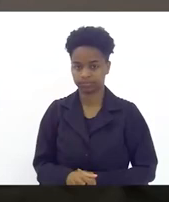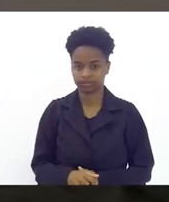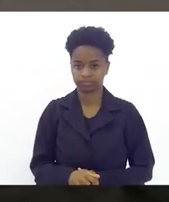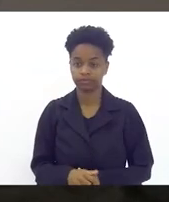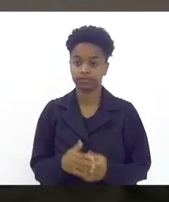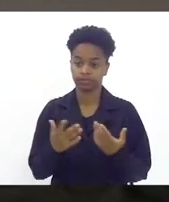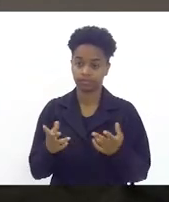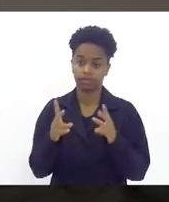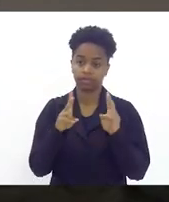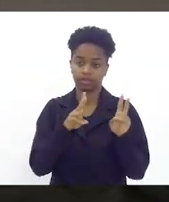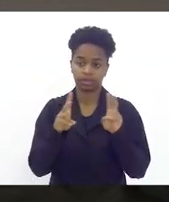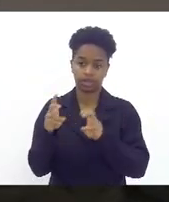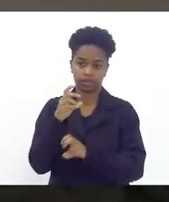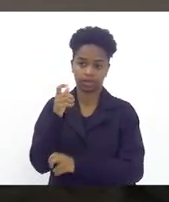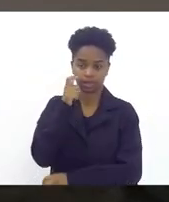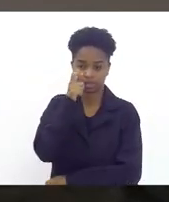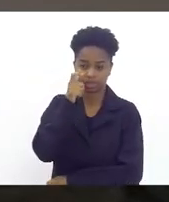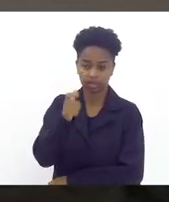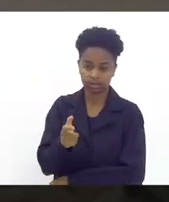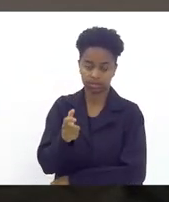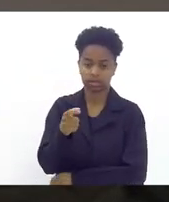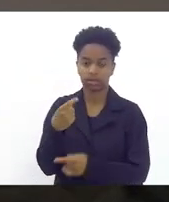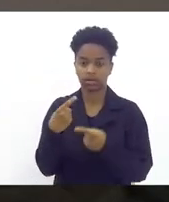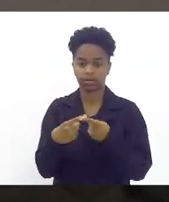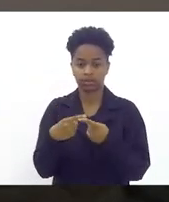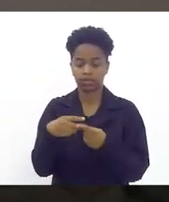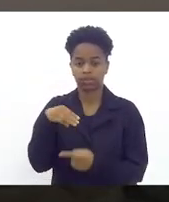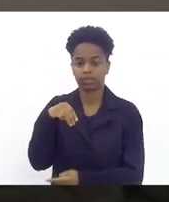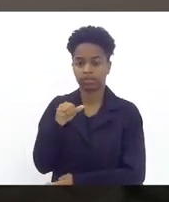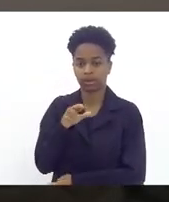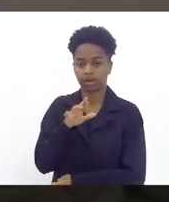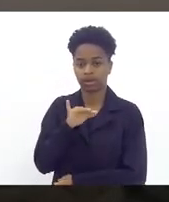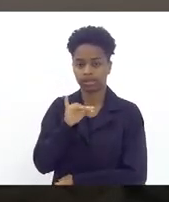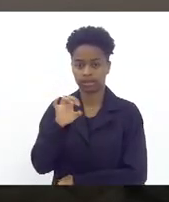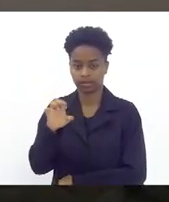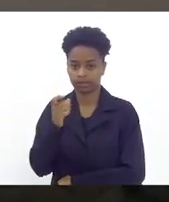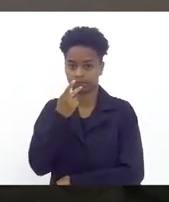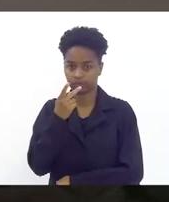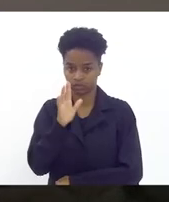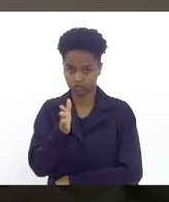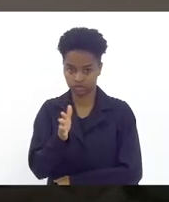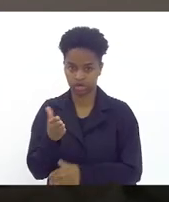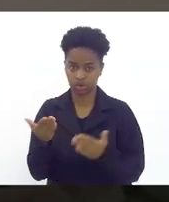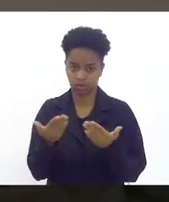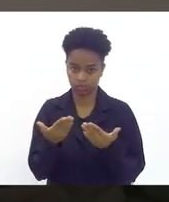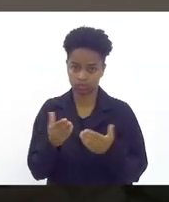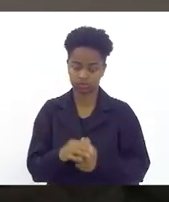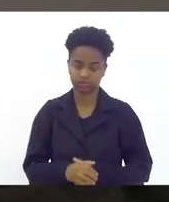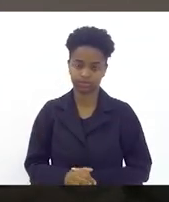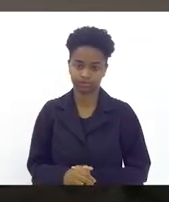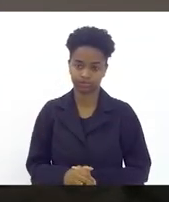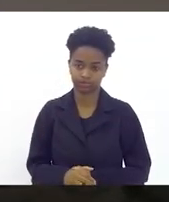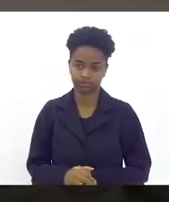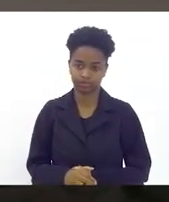interessante que que a Marie já já abordou aqui hoje que